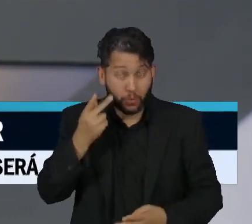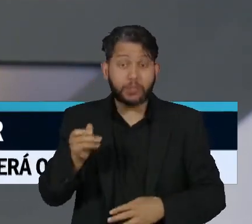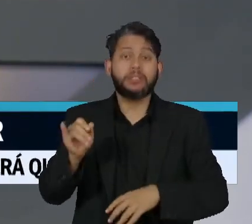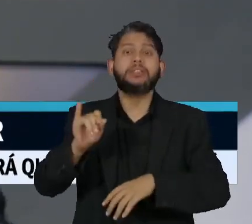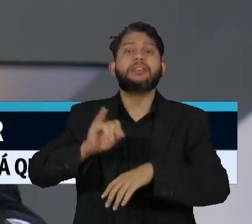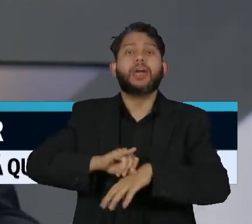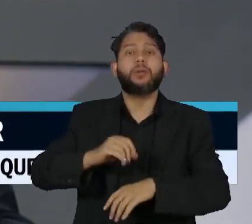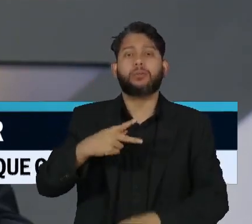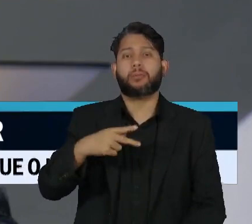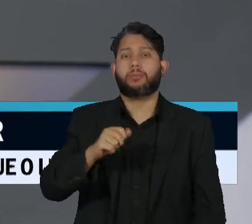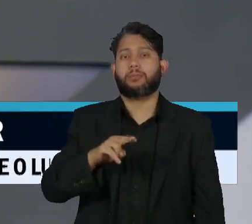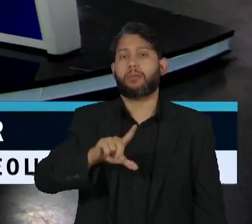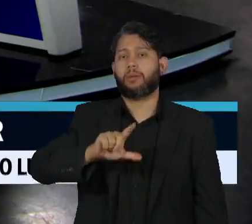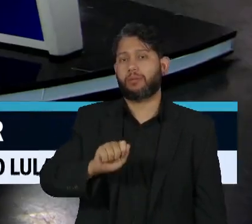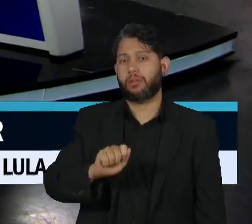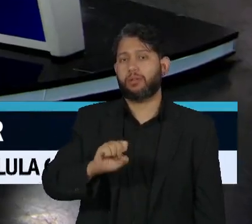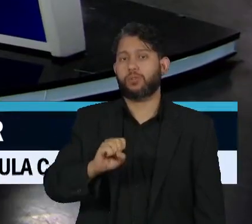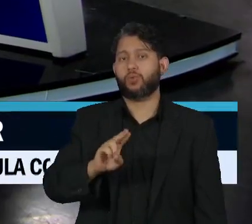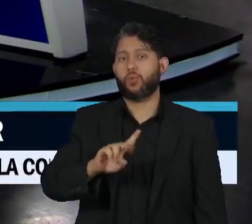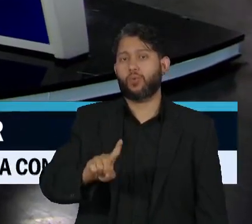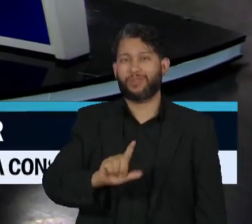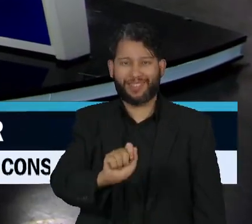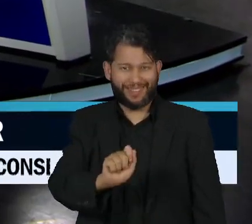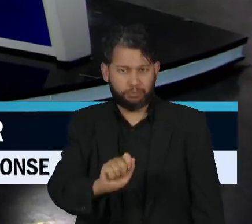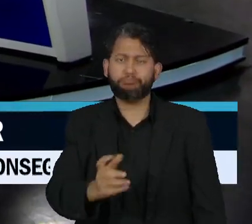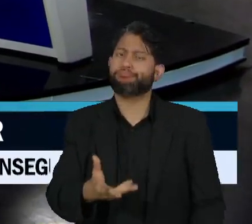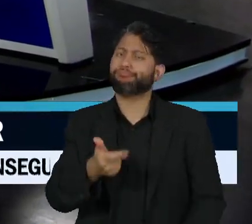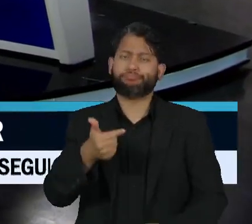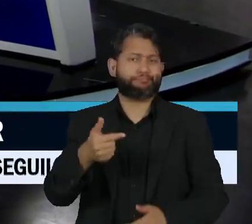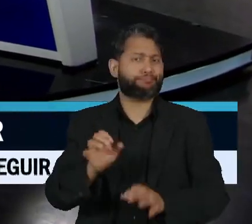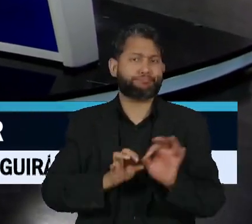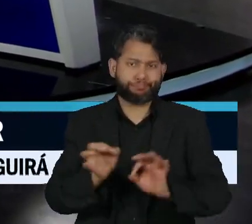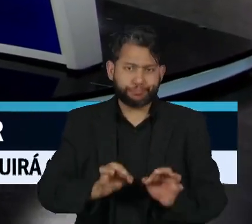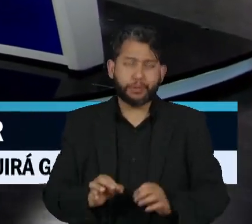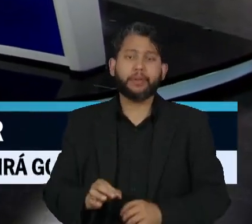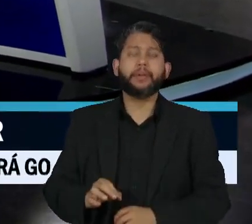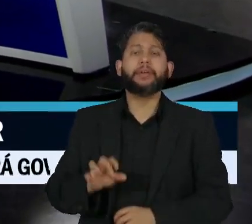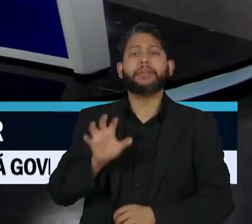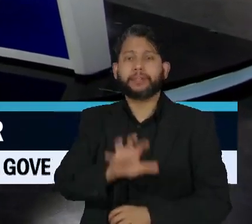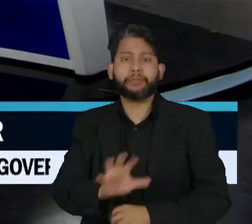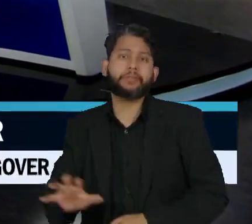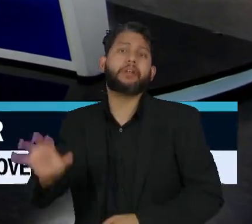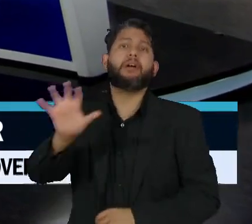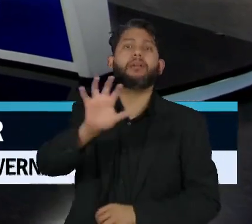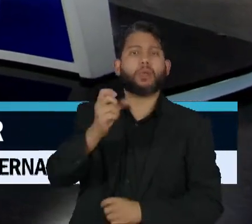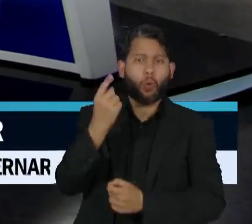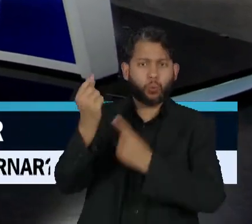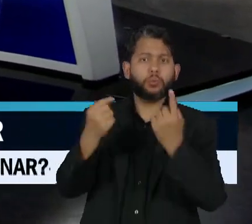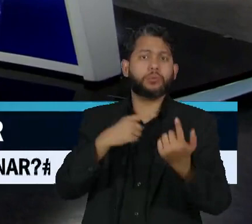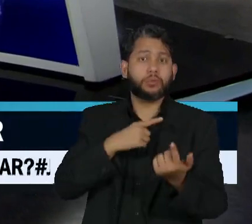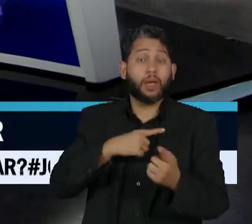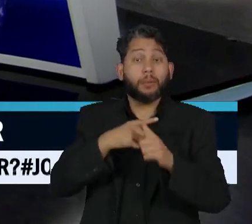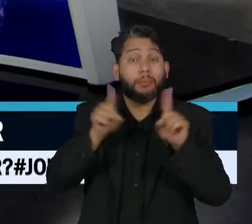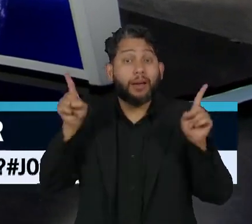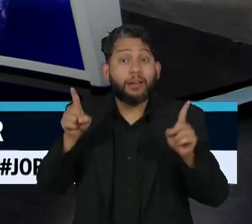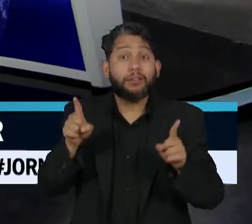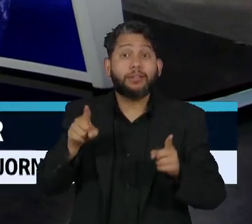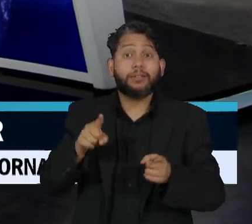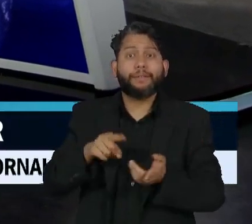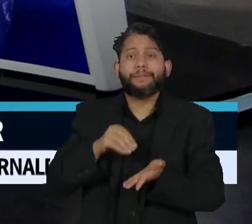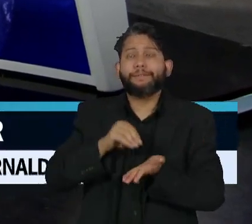Souza, que tem um trabalho extraordinário. Regionalmente, alguns estados também têm, mas a gente não tem